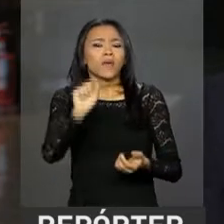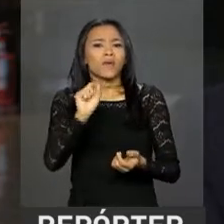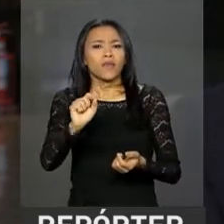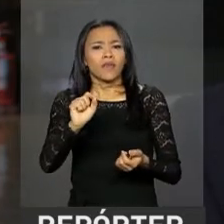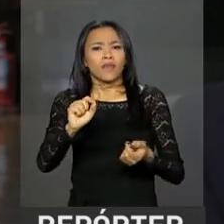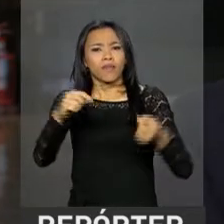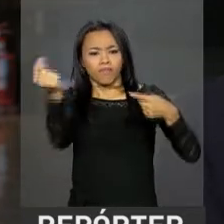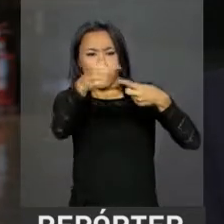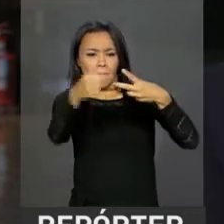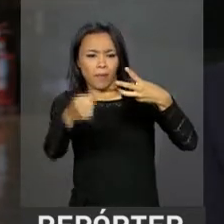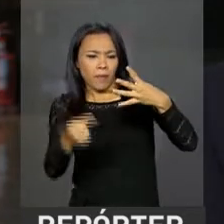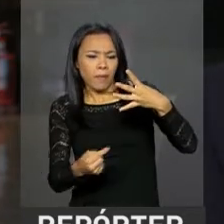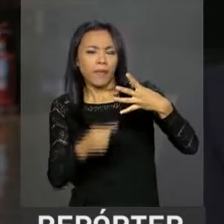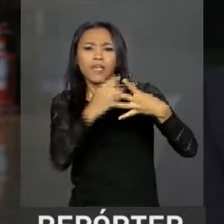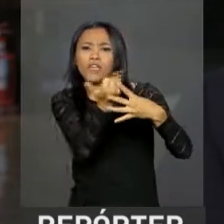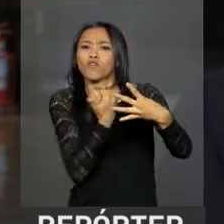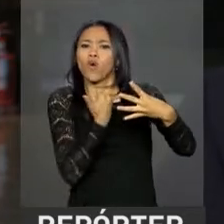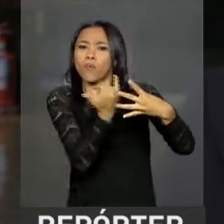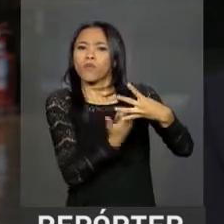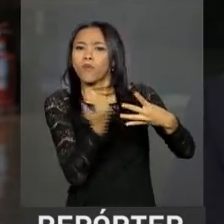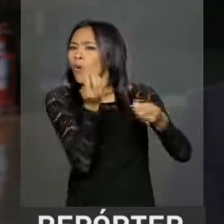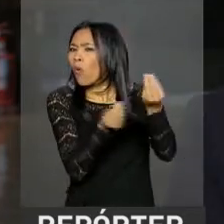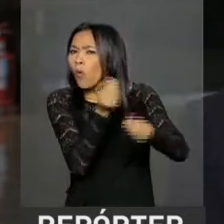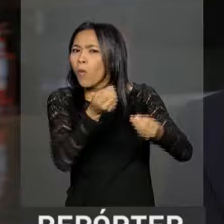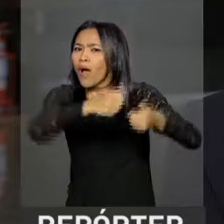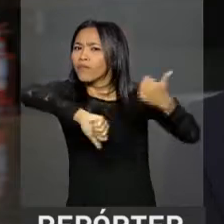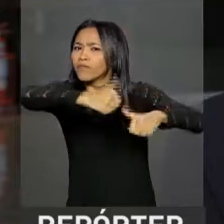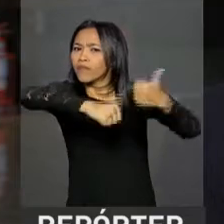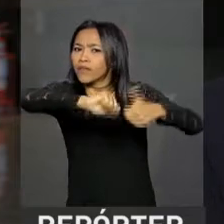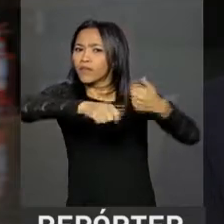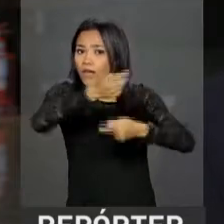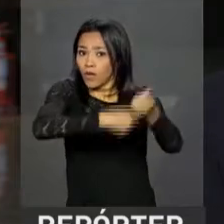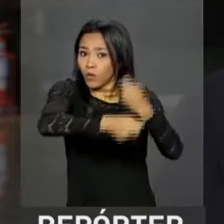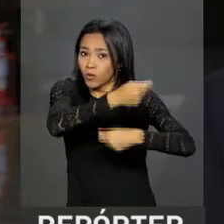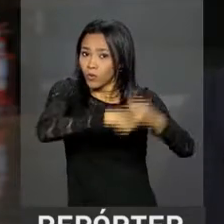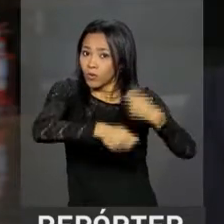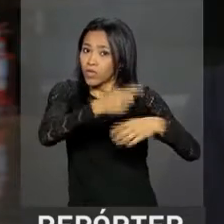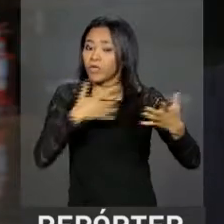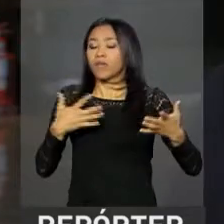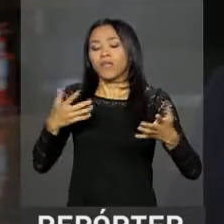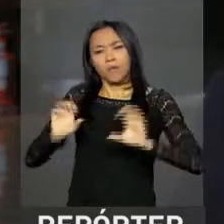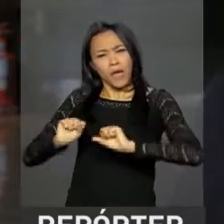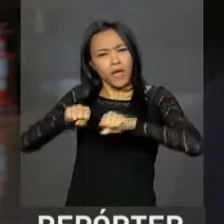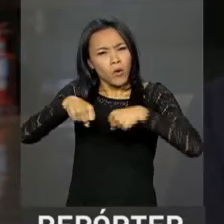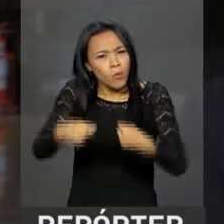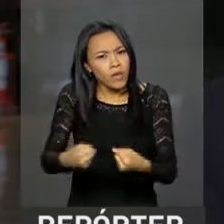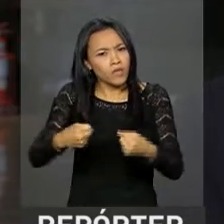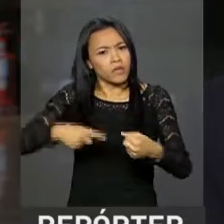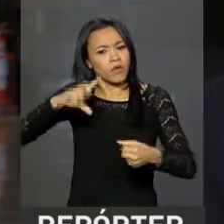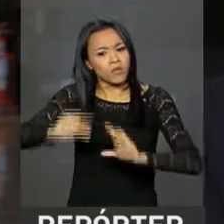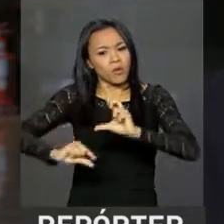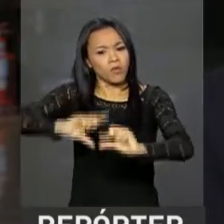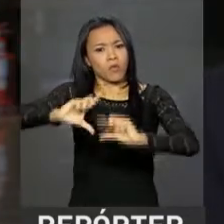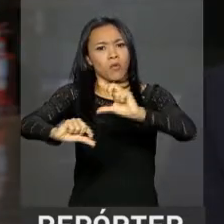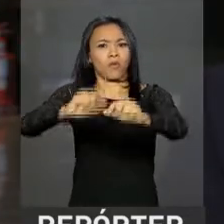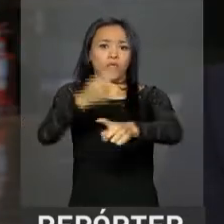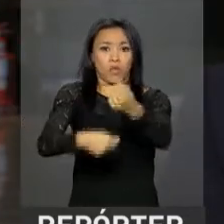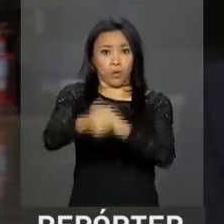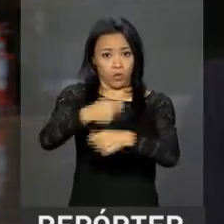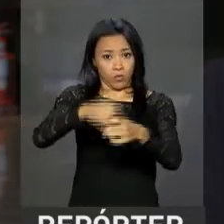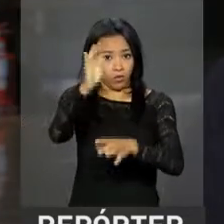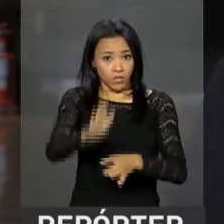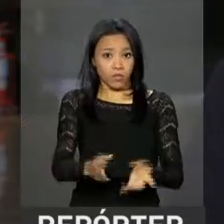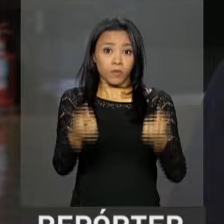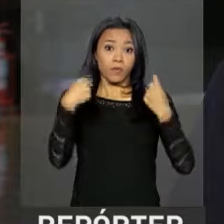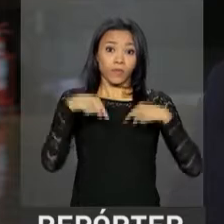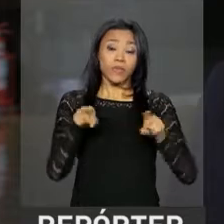da economia que sinaliza a estabilização no curto prazo e uma tendência de recuperação gradual ao longo do ano em nota o